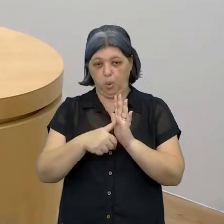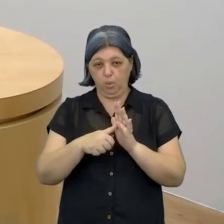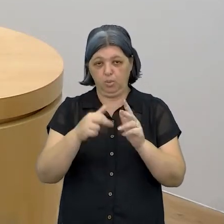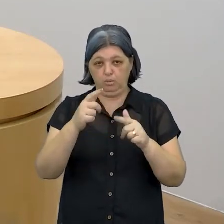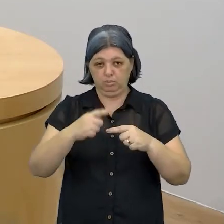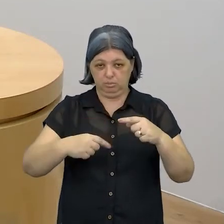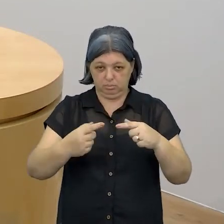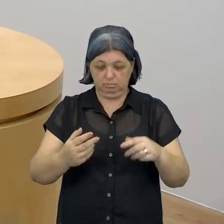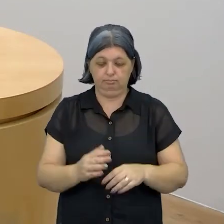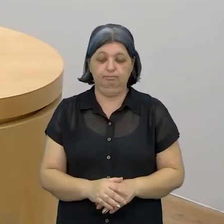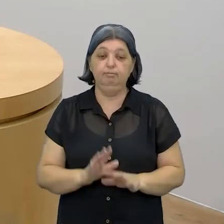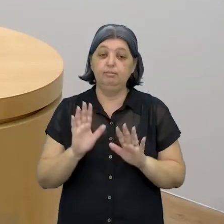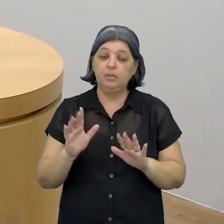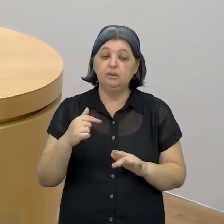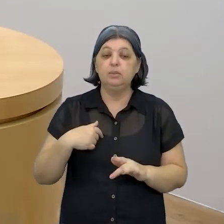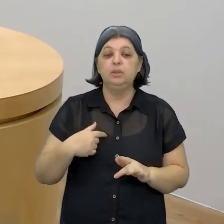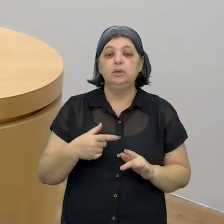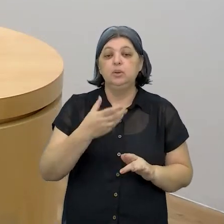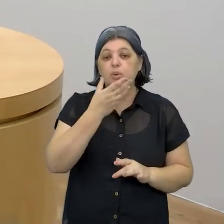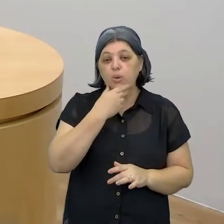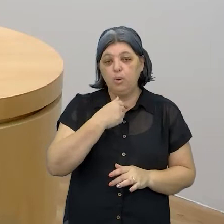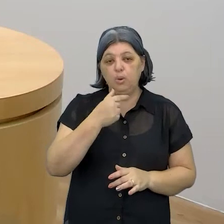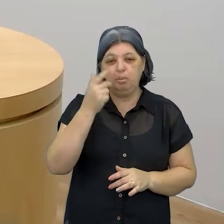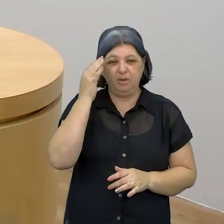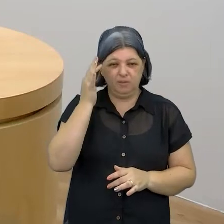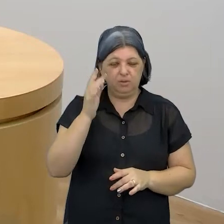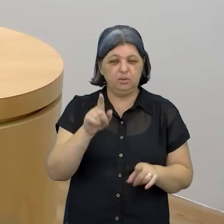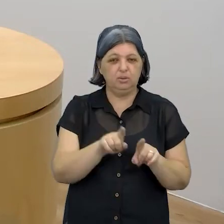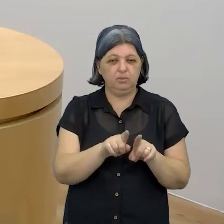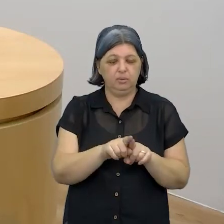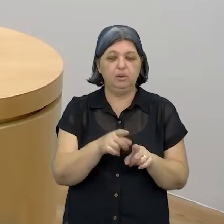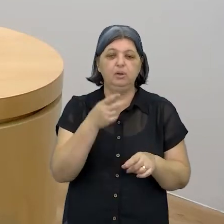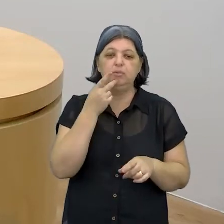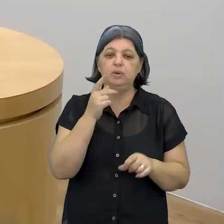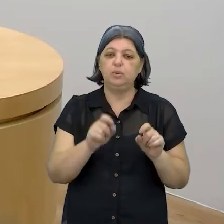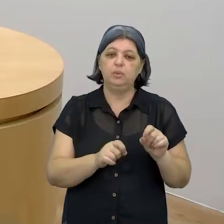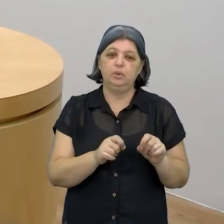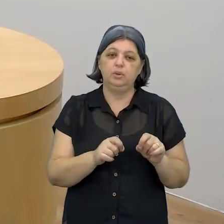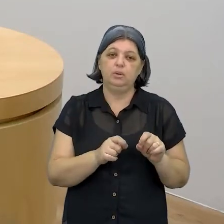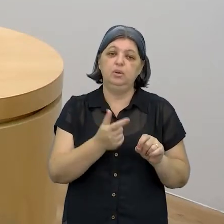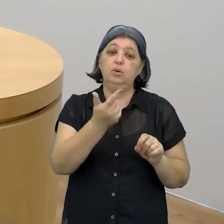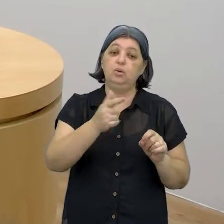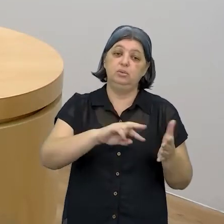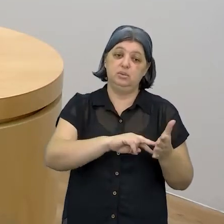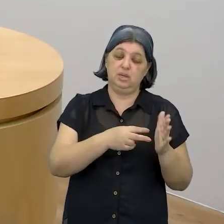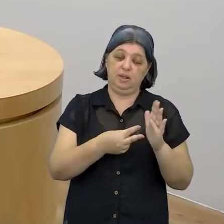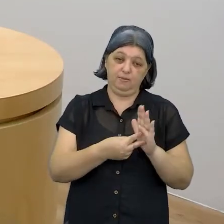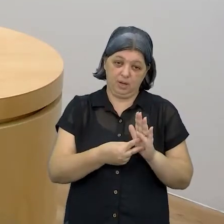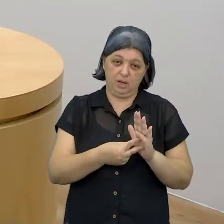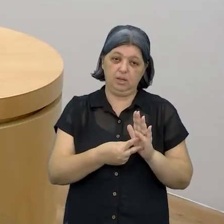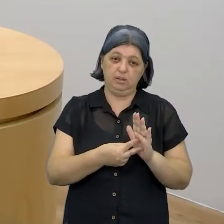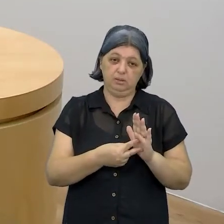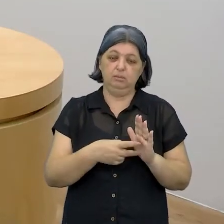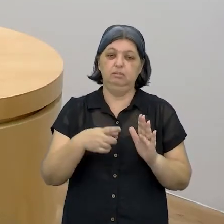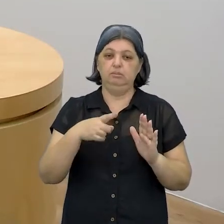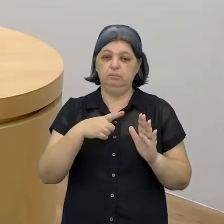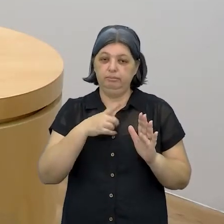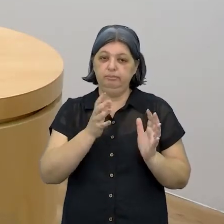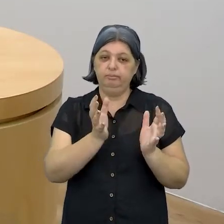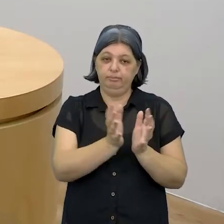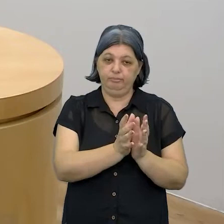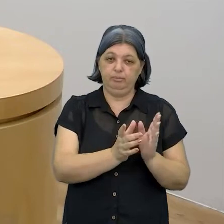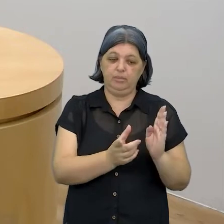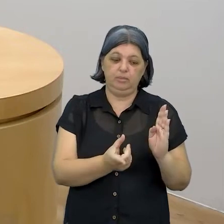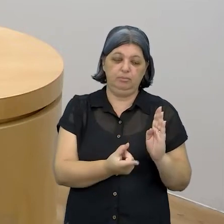outro lado, né, o Foucault vai dizer para a gente, num outro sentido, a burguesia, né, a